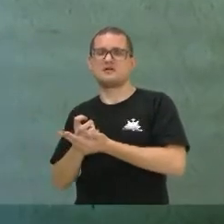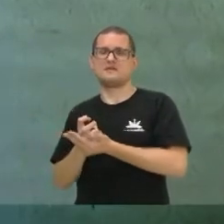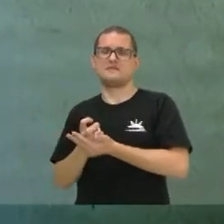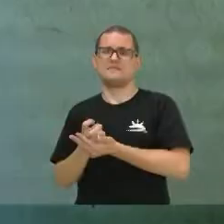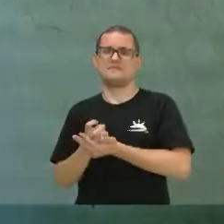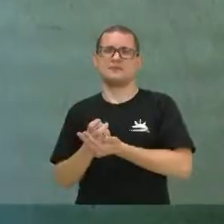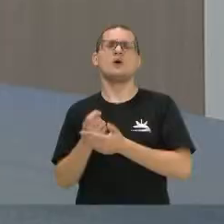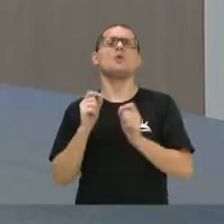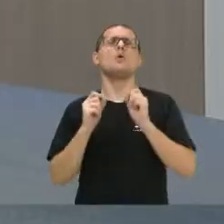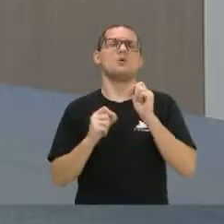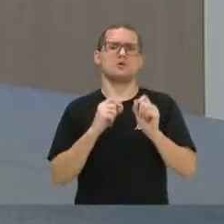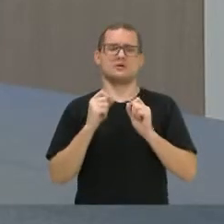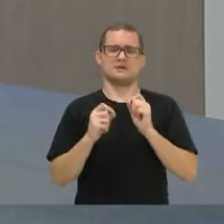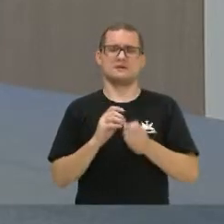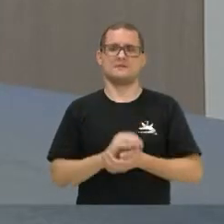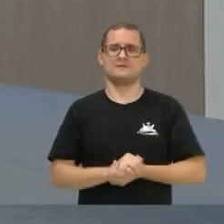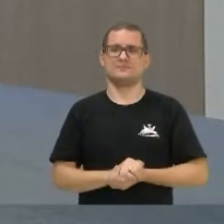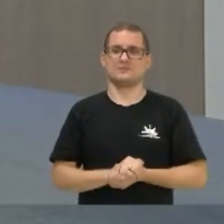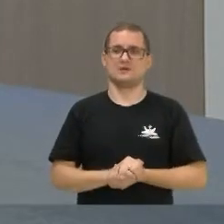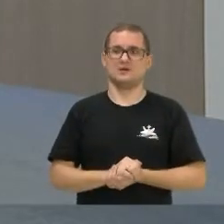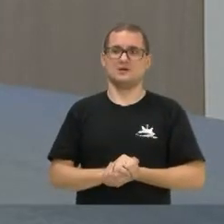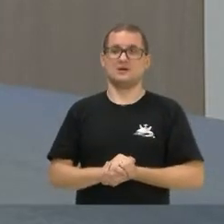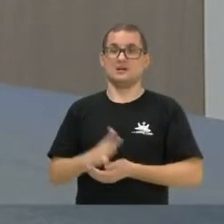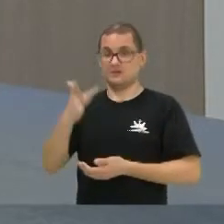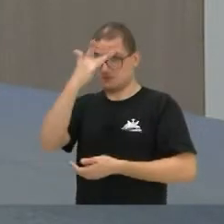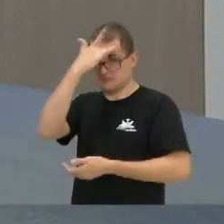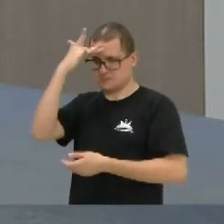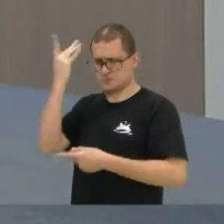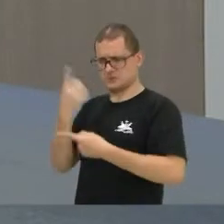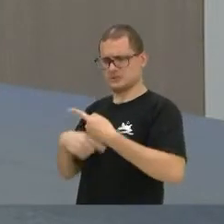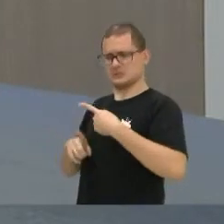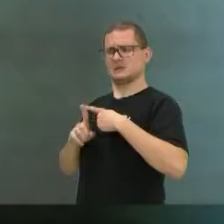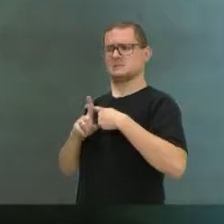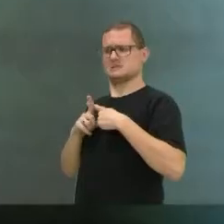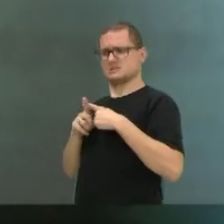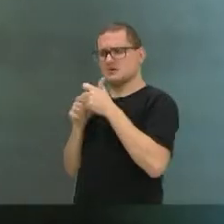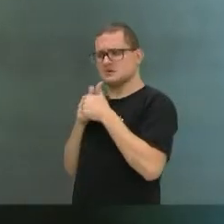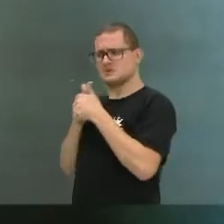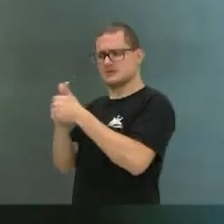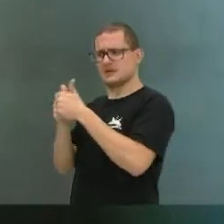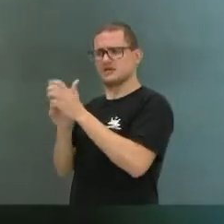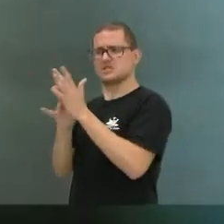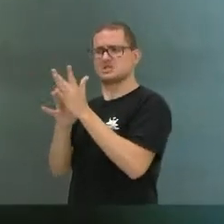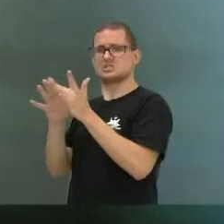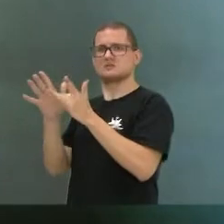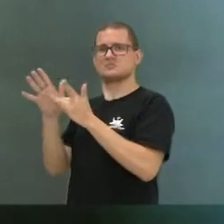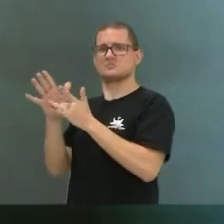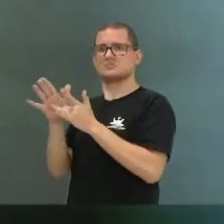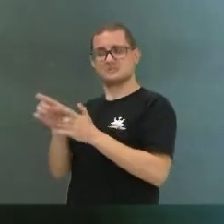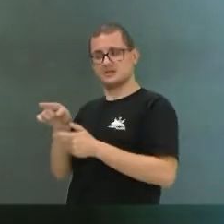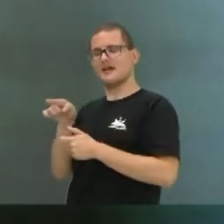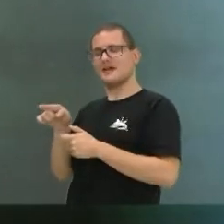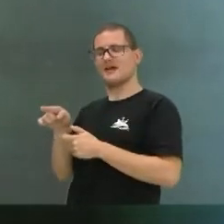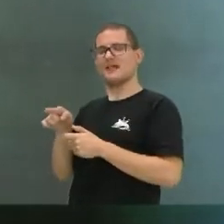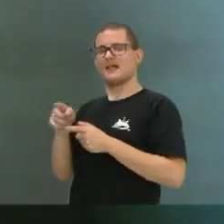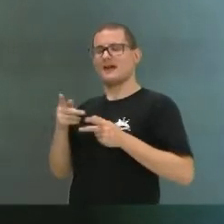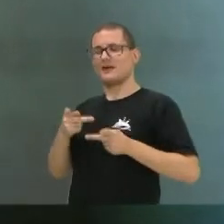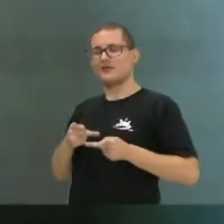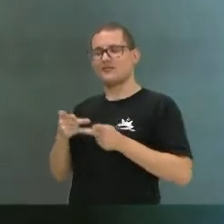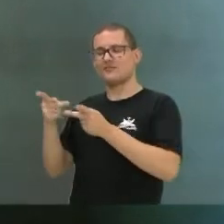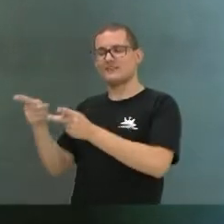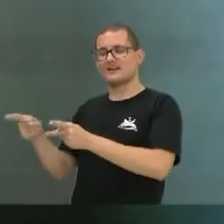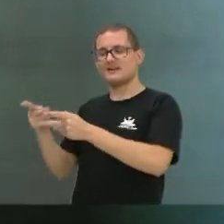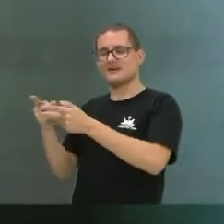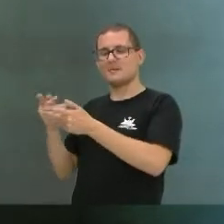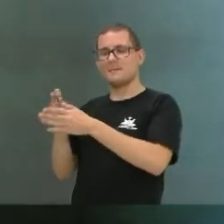isto é o cristão que segue jesus é convidado a participar dos caminhos de